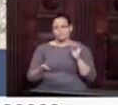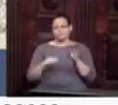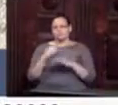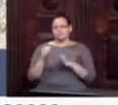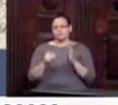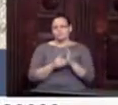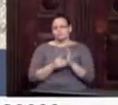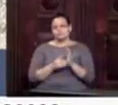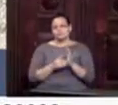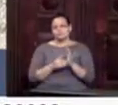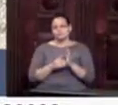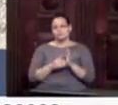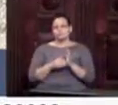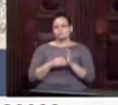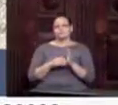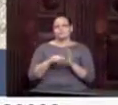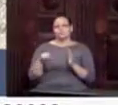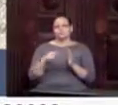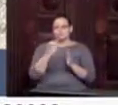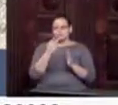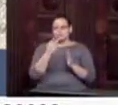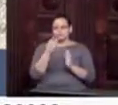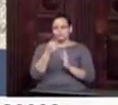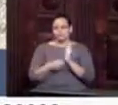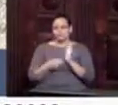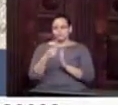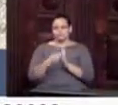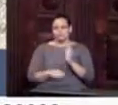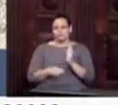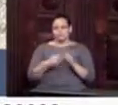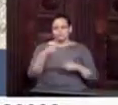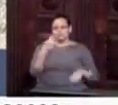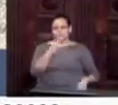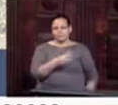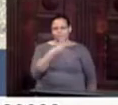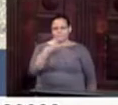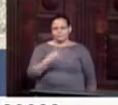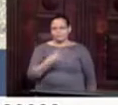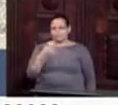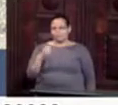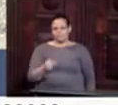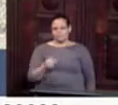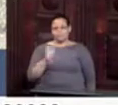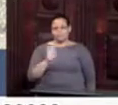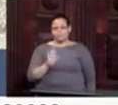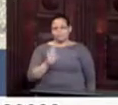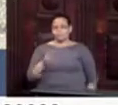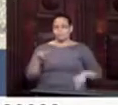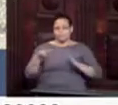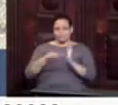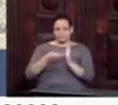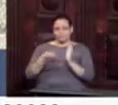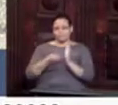todos afirmavam nas matérias que era 347, mas é da